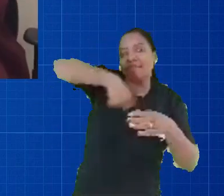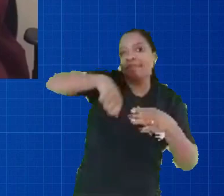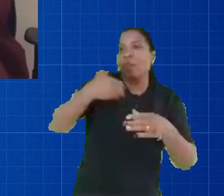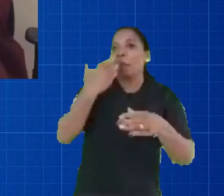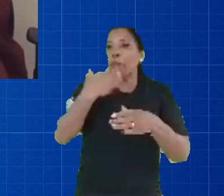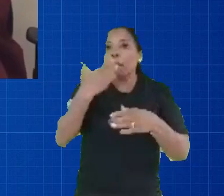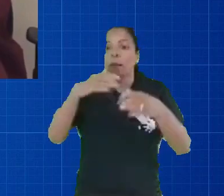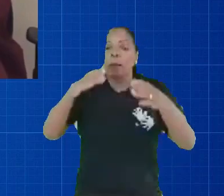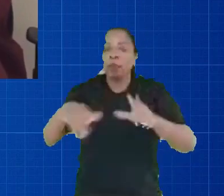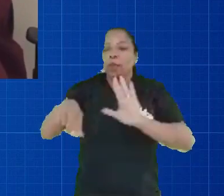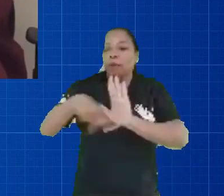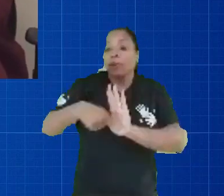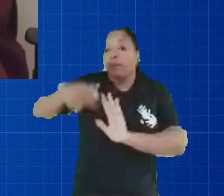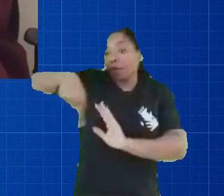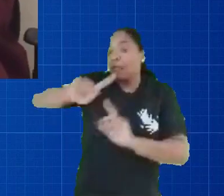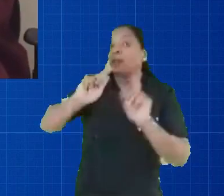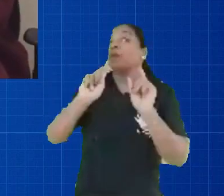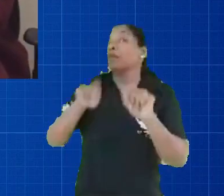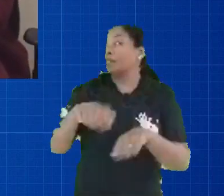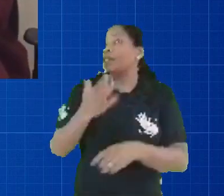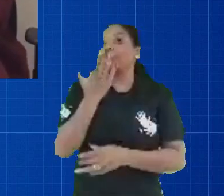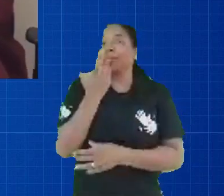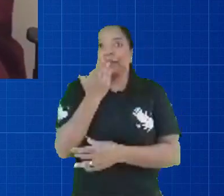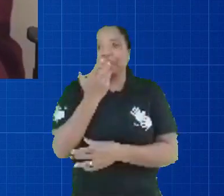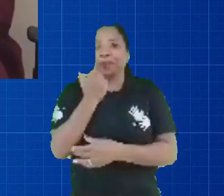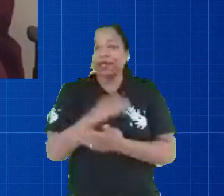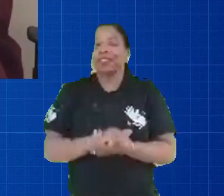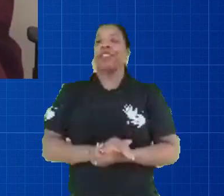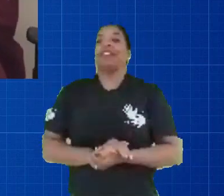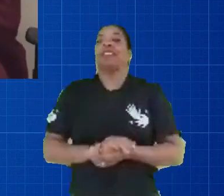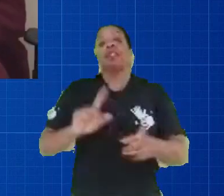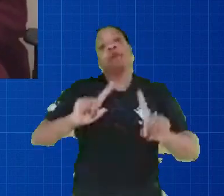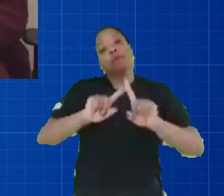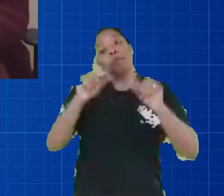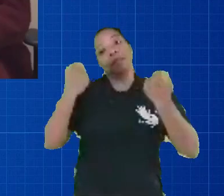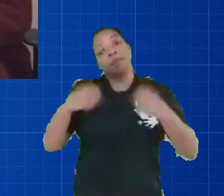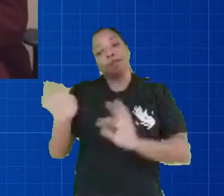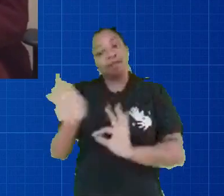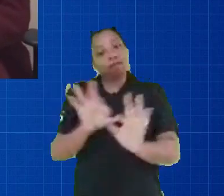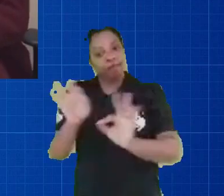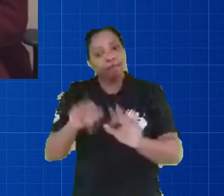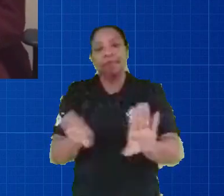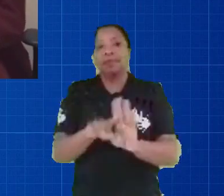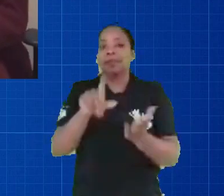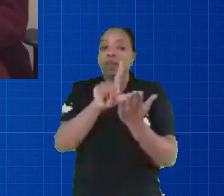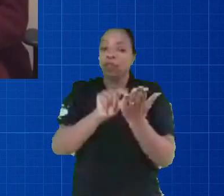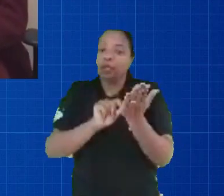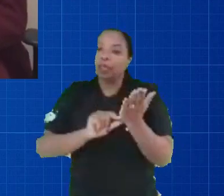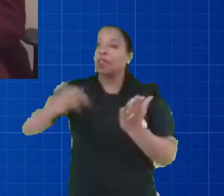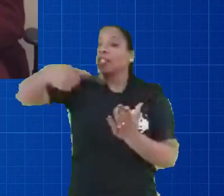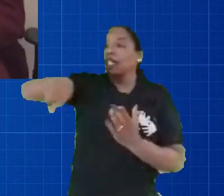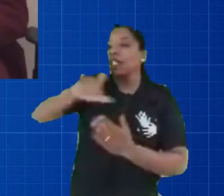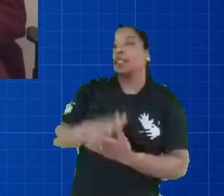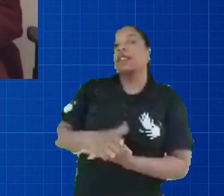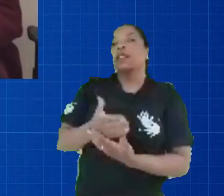gente insere dentro da merenda escolar, para as crianças também terem a oportunidade de consumir e até conhecer, que muitas vezes elas não